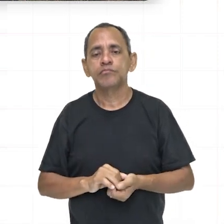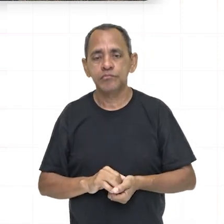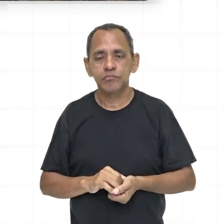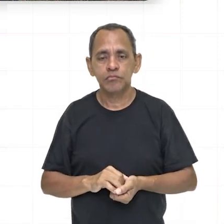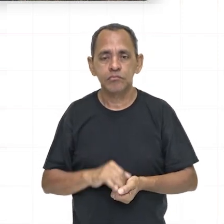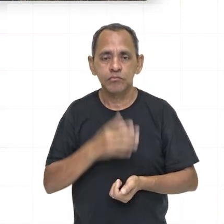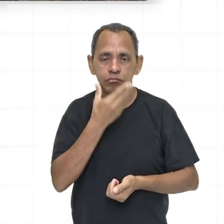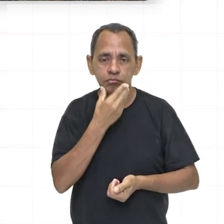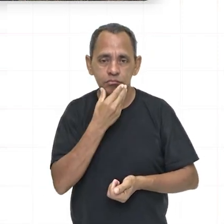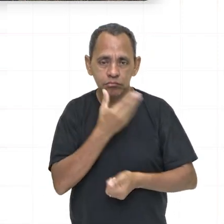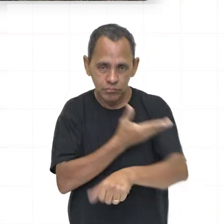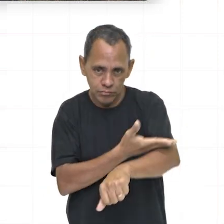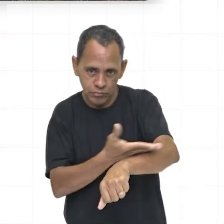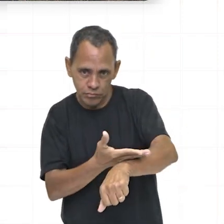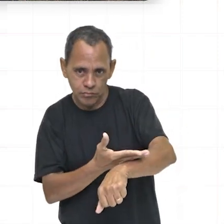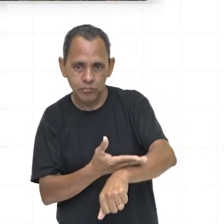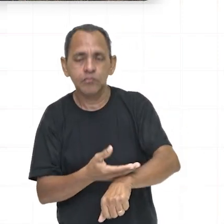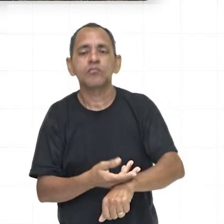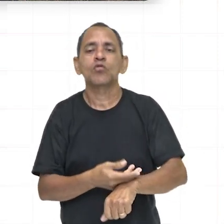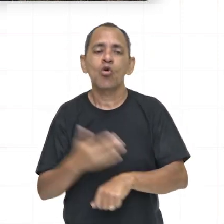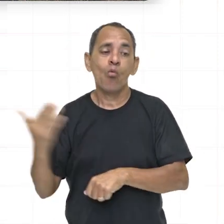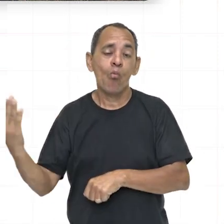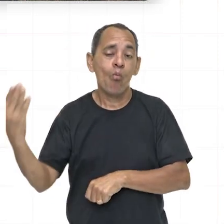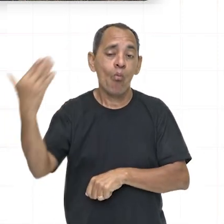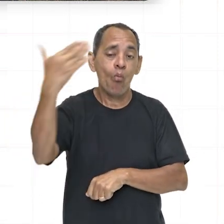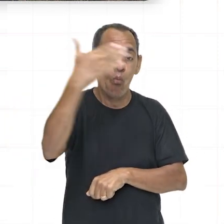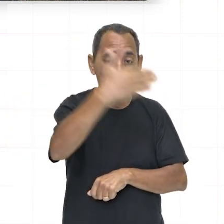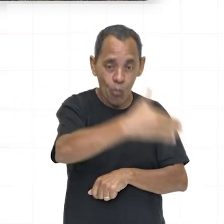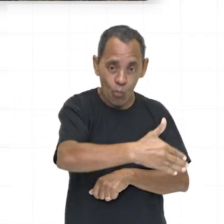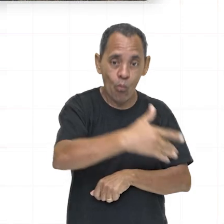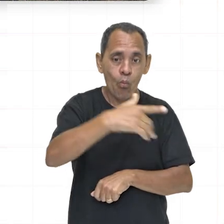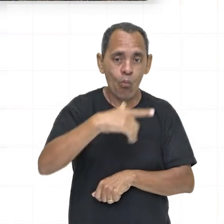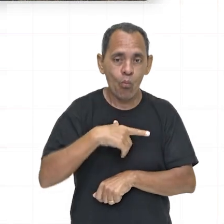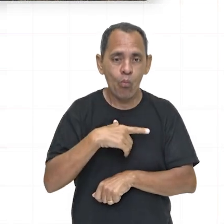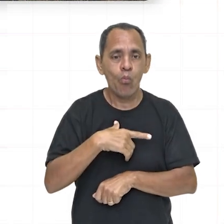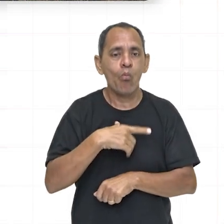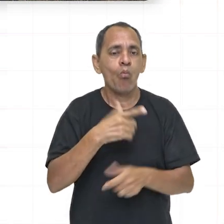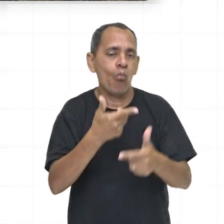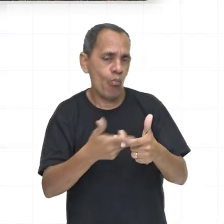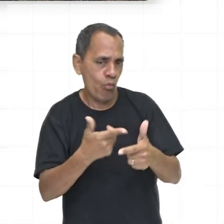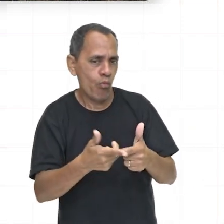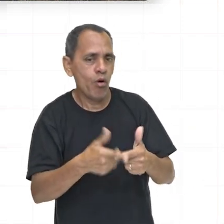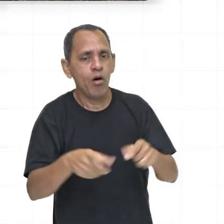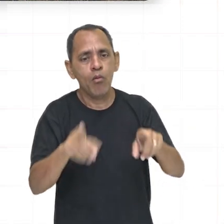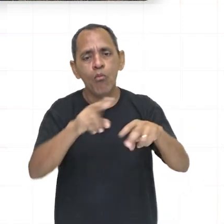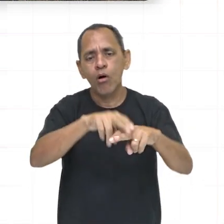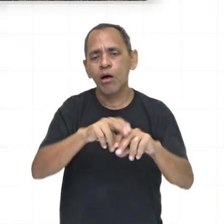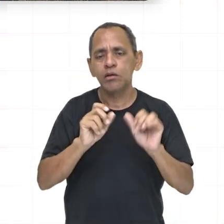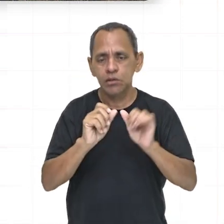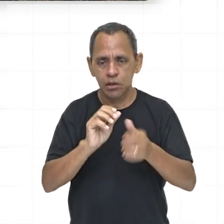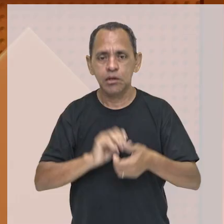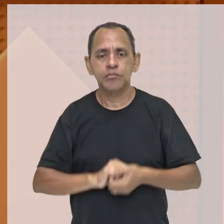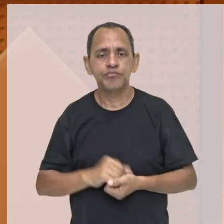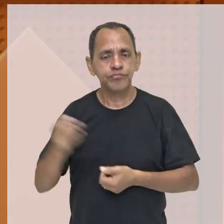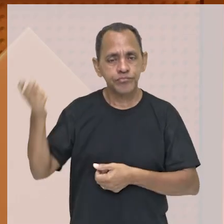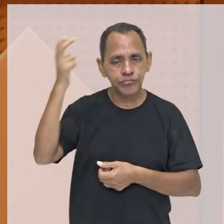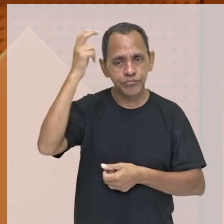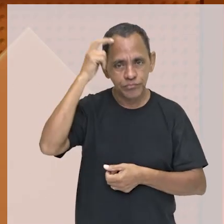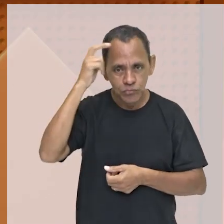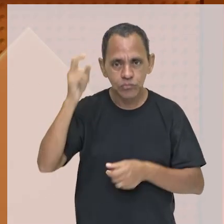alguns desses grupos foram obrigados, numa cultura totalmente diferente da sua, a ficarem dentro de